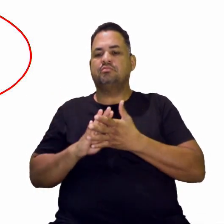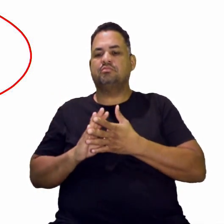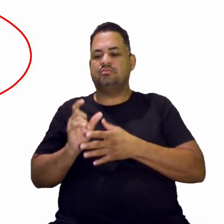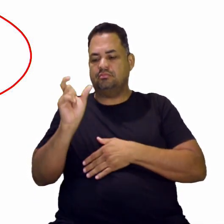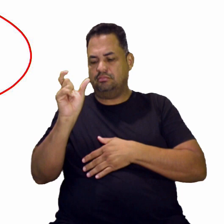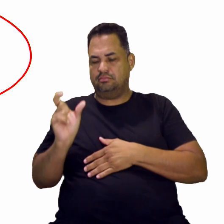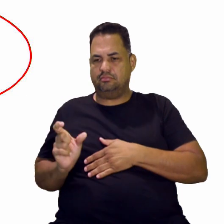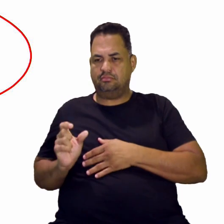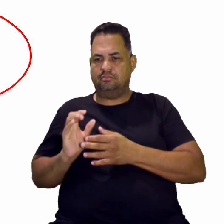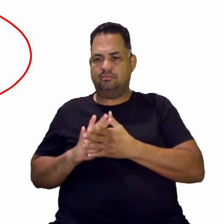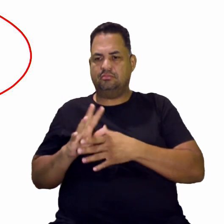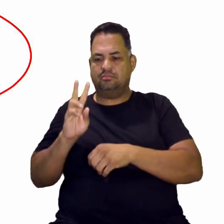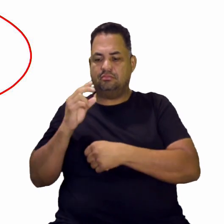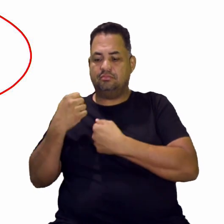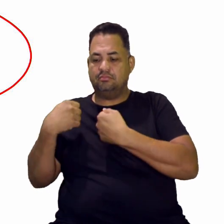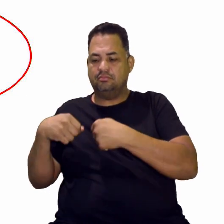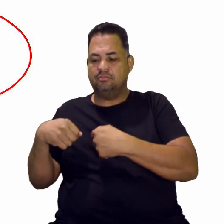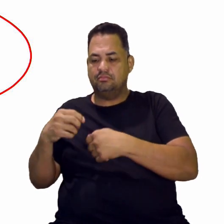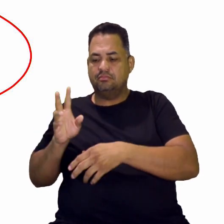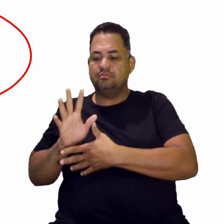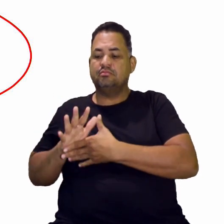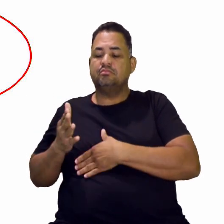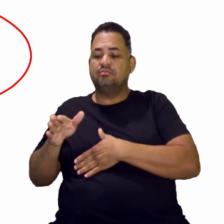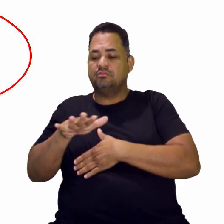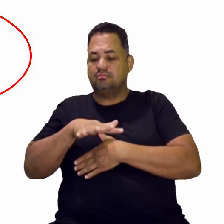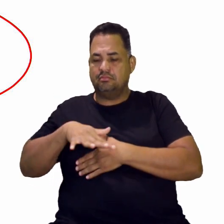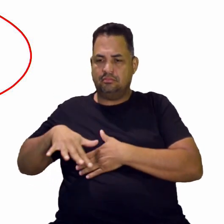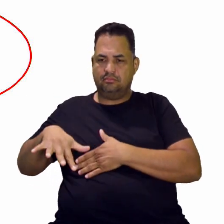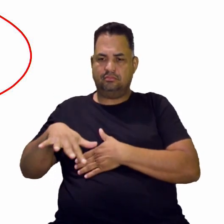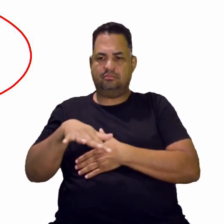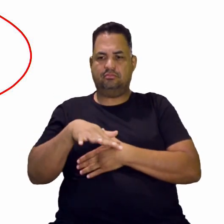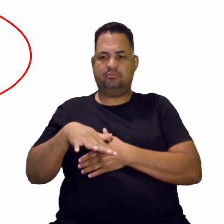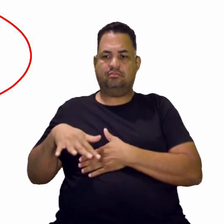indivíduo vai precisar nesse ambiente, né?